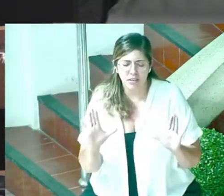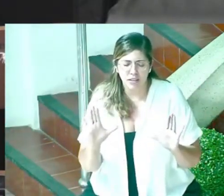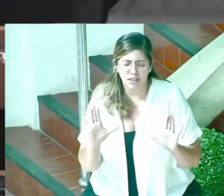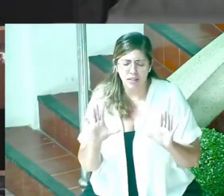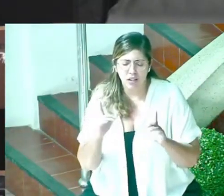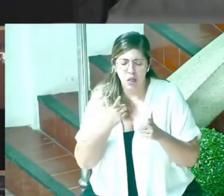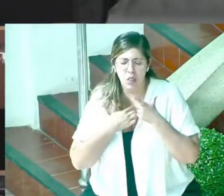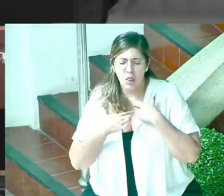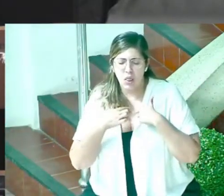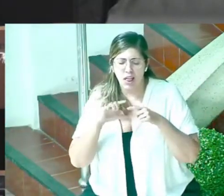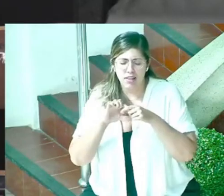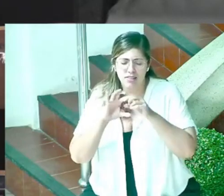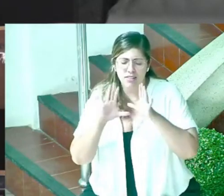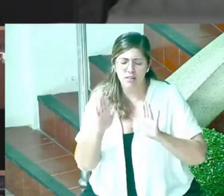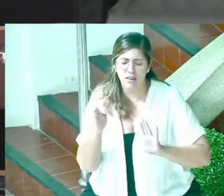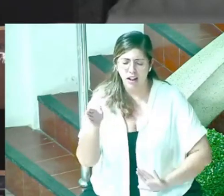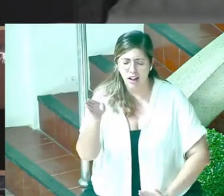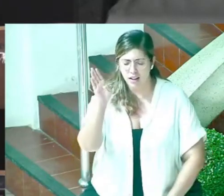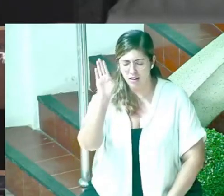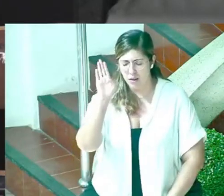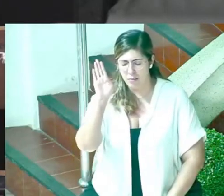pessoas. Sim.